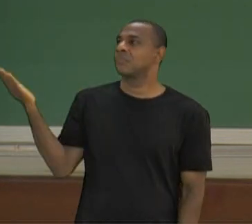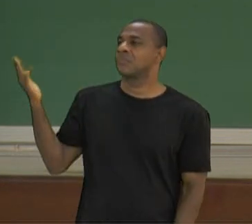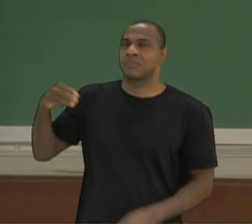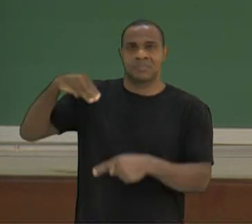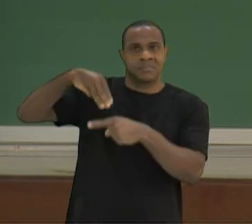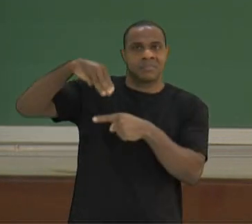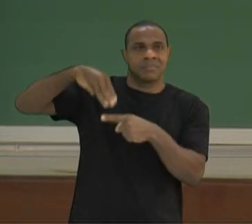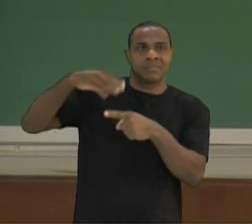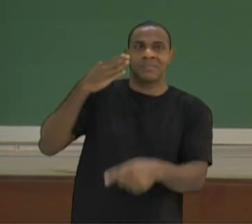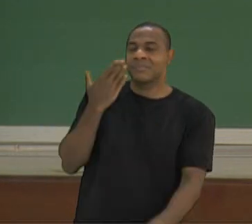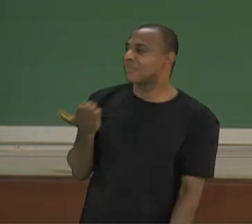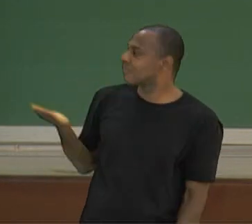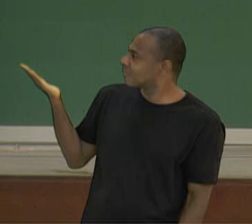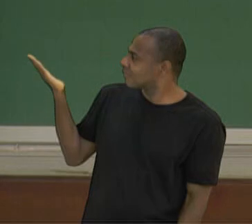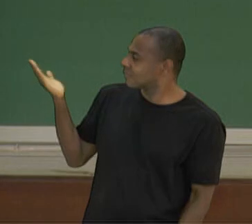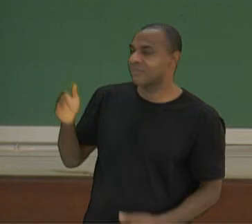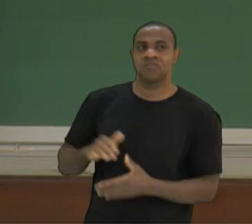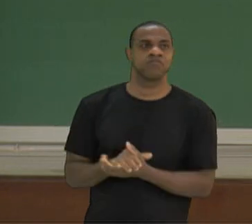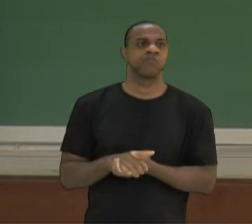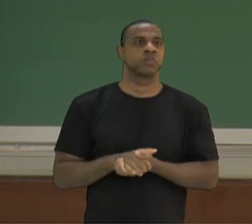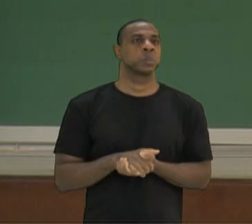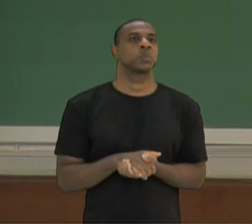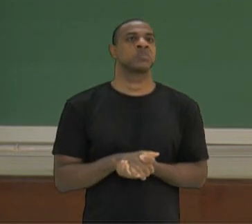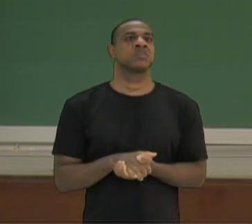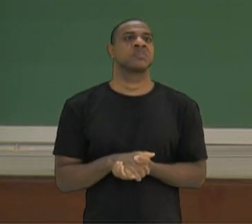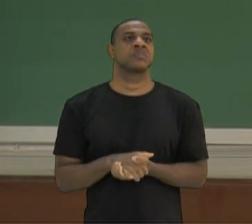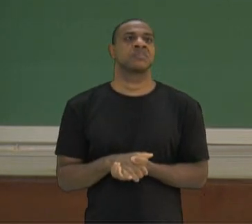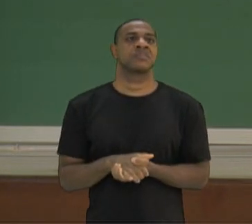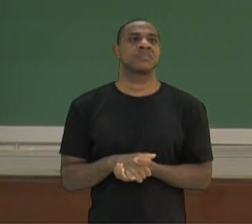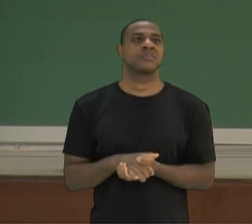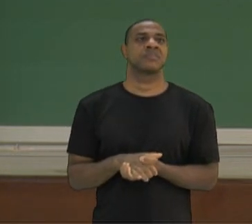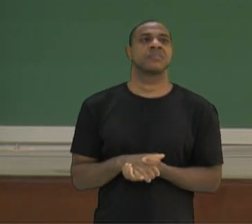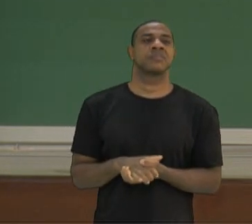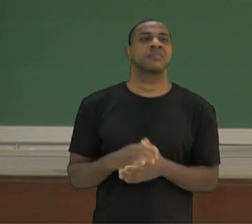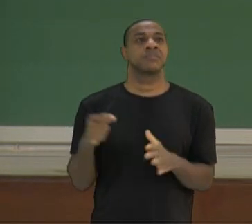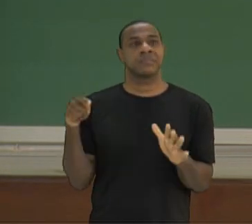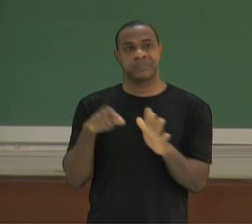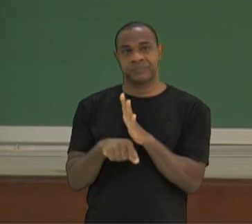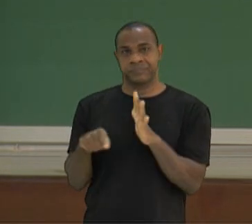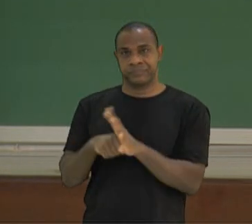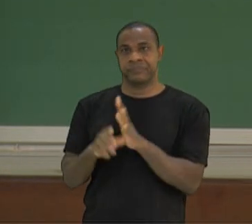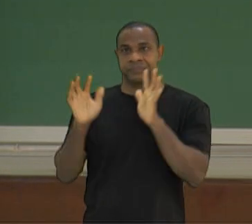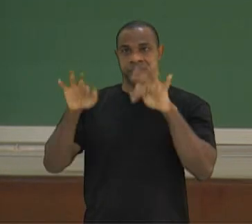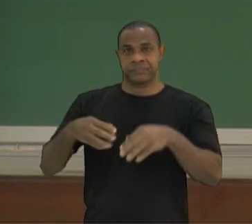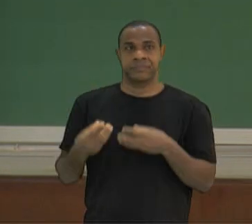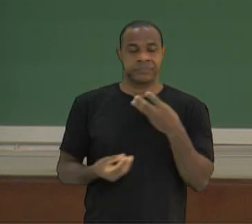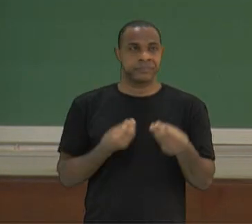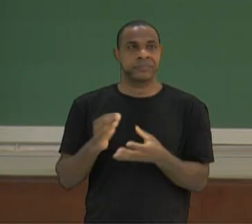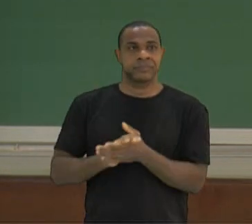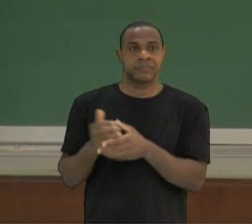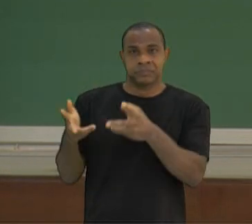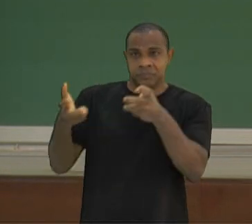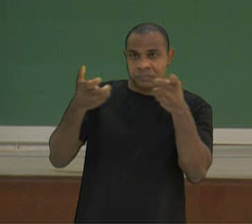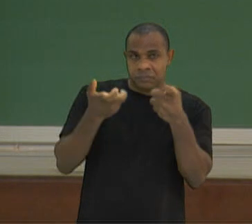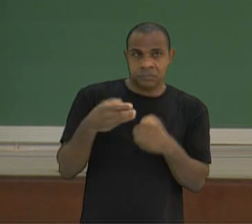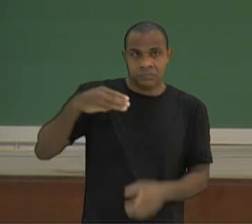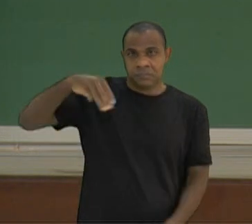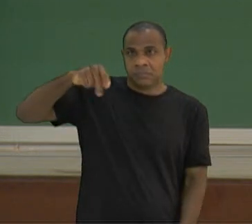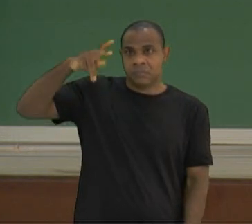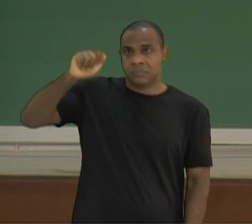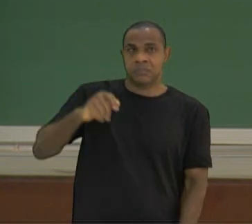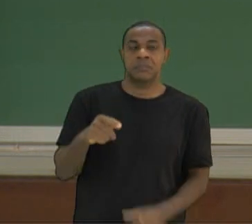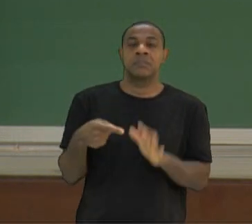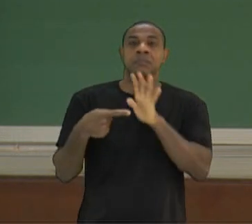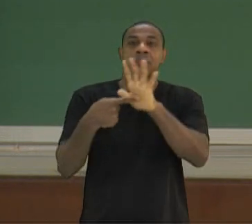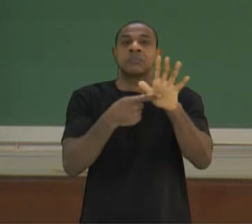região metropolitana de Maringá, certo, pessoal? Perguntinha ali para a gente finalizar. Observando o mapa, anote exemplos